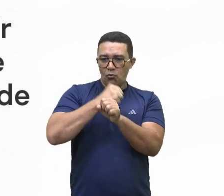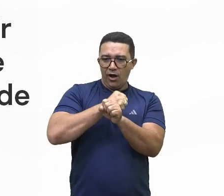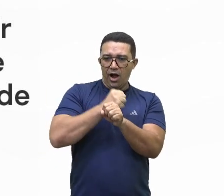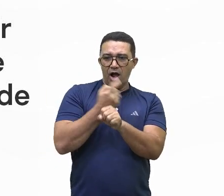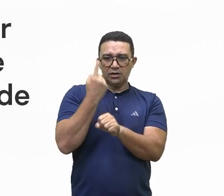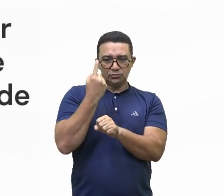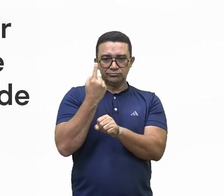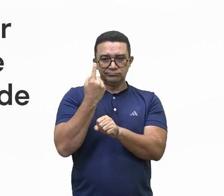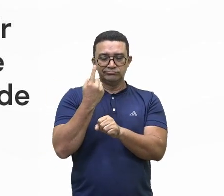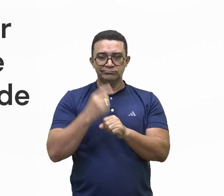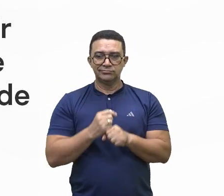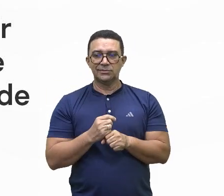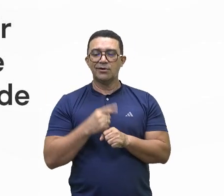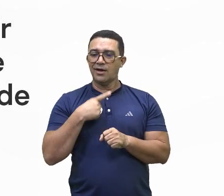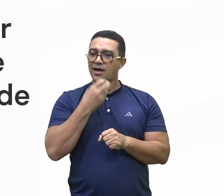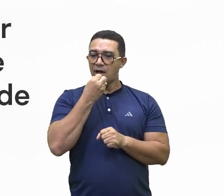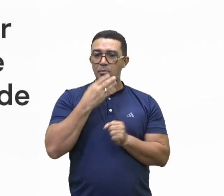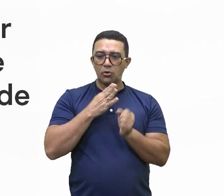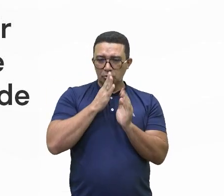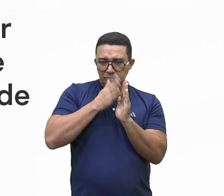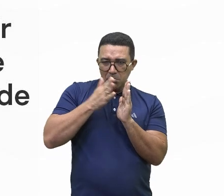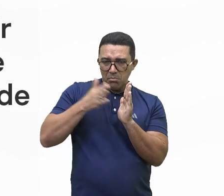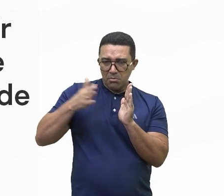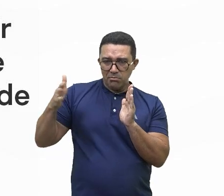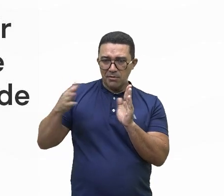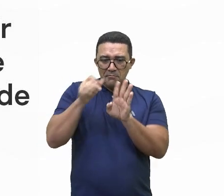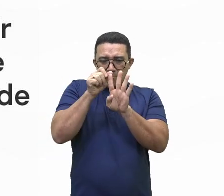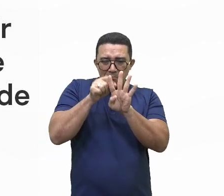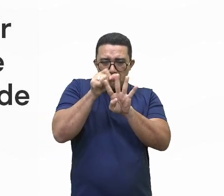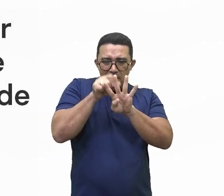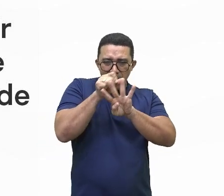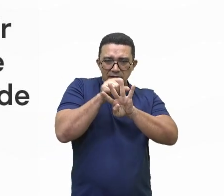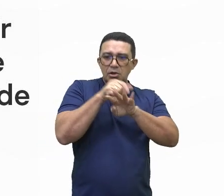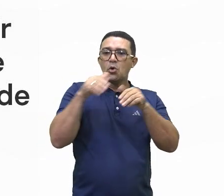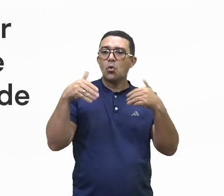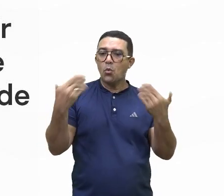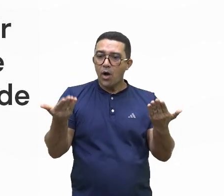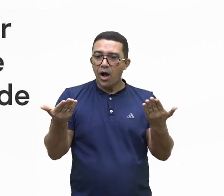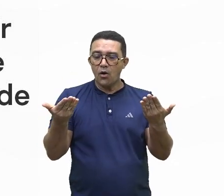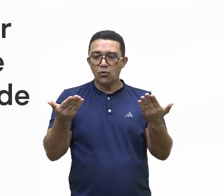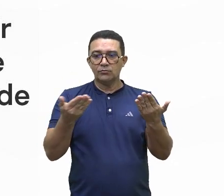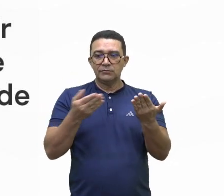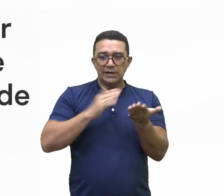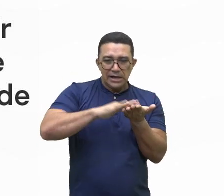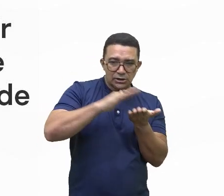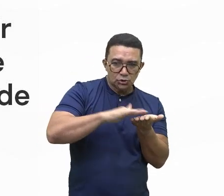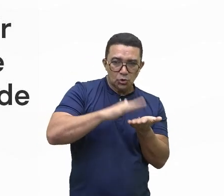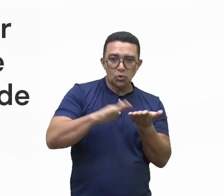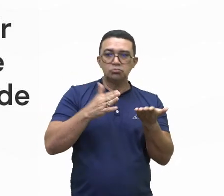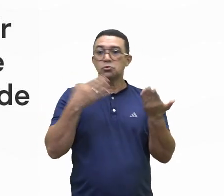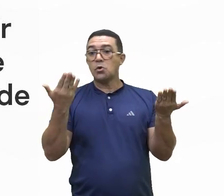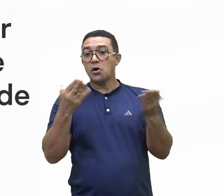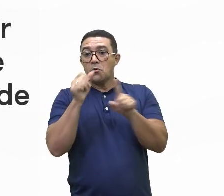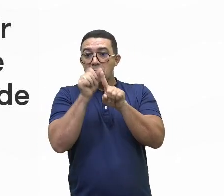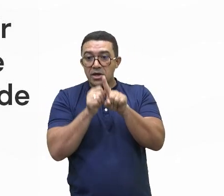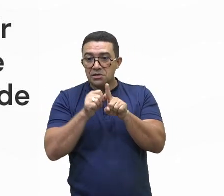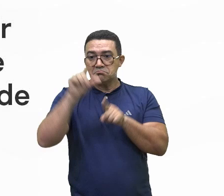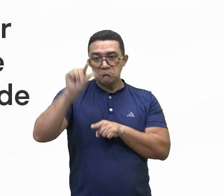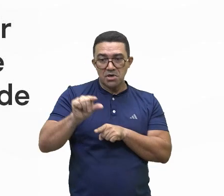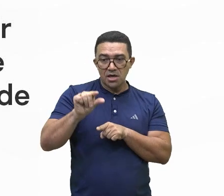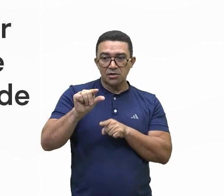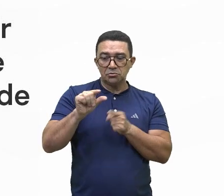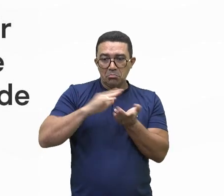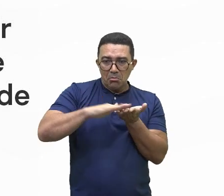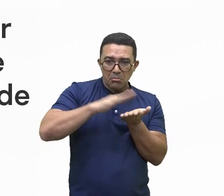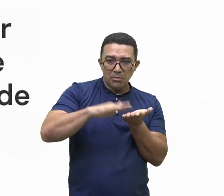acompanhamento mensalmente e comparar ali os meses que você mais gastou, os meses que você menos gastou, porque às vezes tem